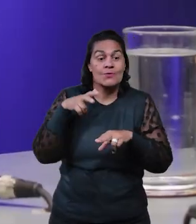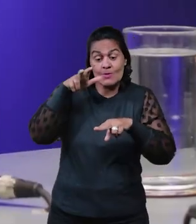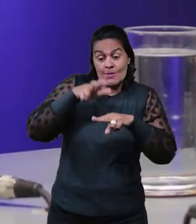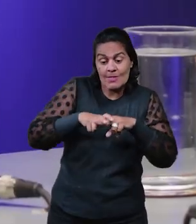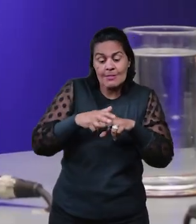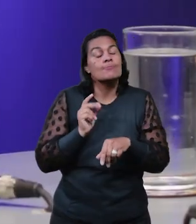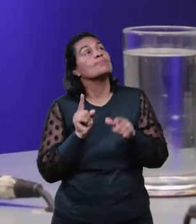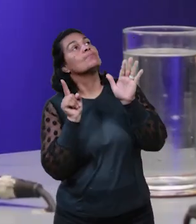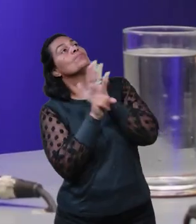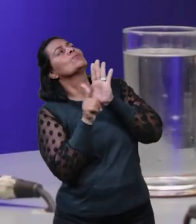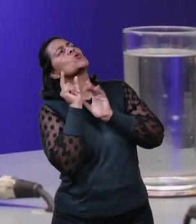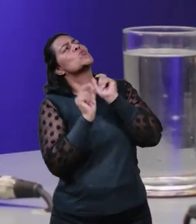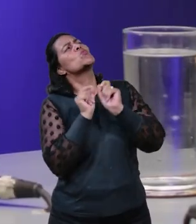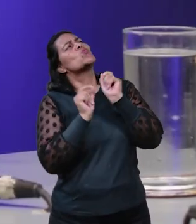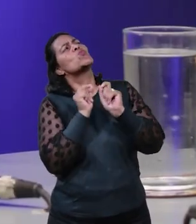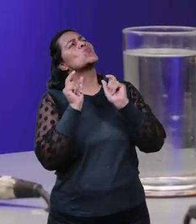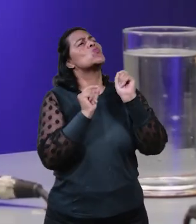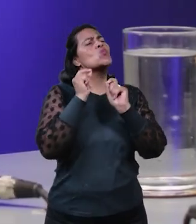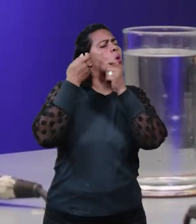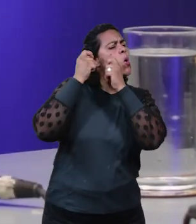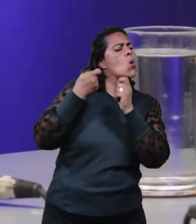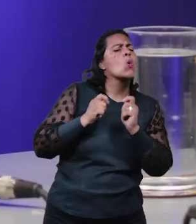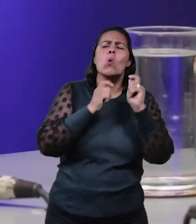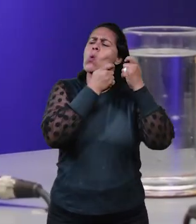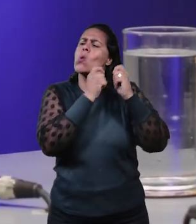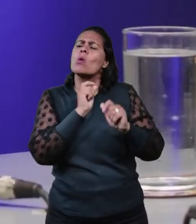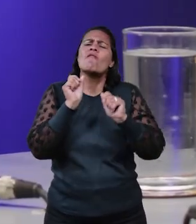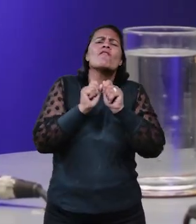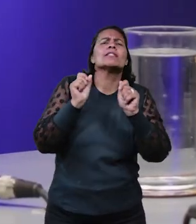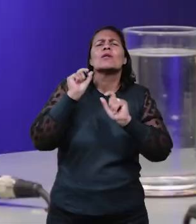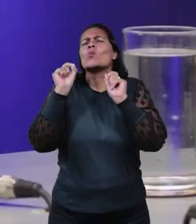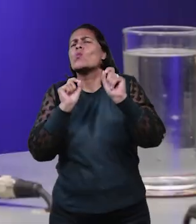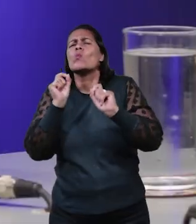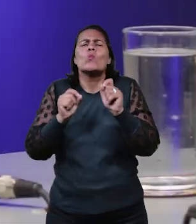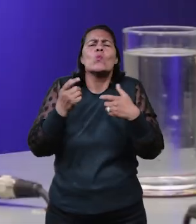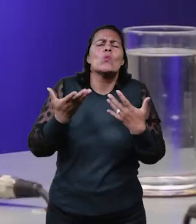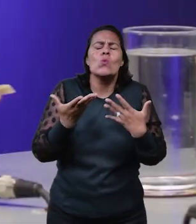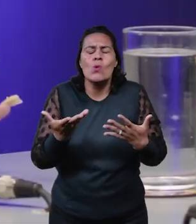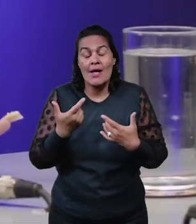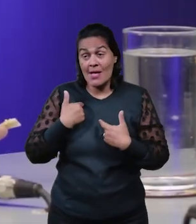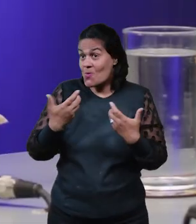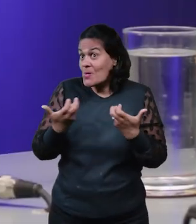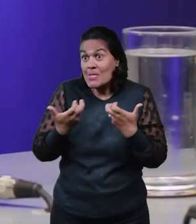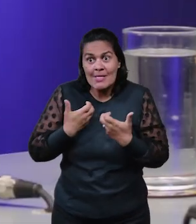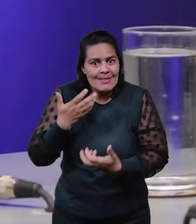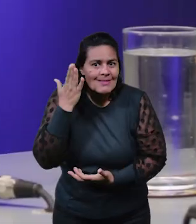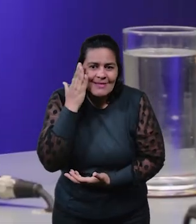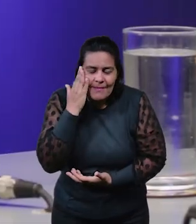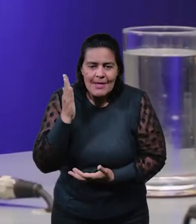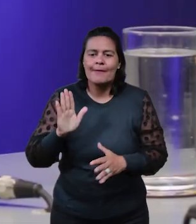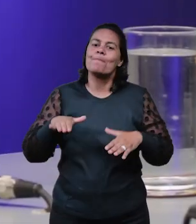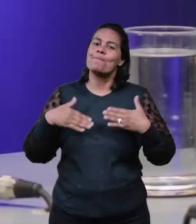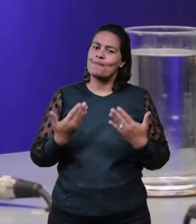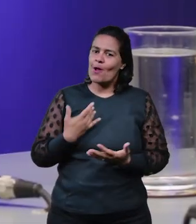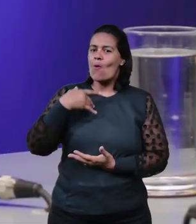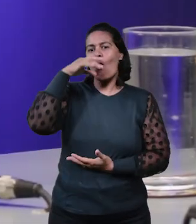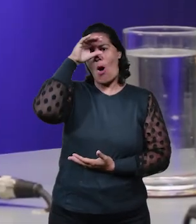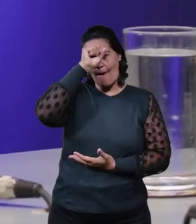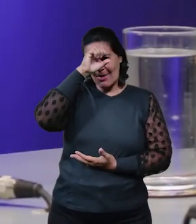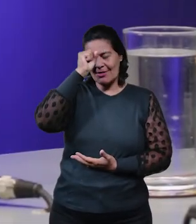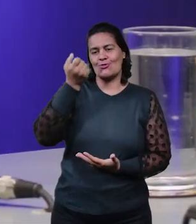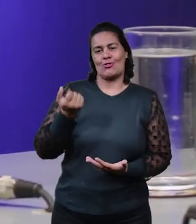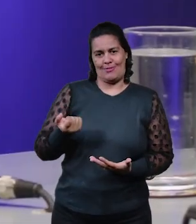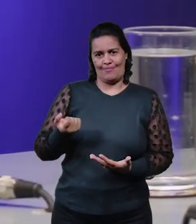cima perguntando o que ela estava fazendo, o que era aquilo que ela estava usando, por que ela fazia. Então, eu aprendi dessa forma, assim,